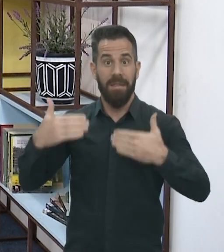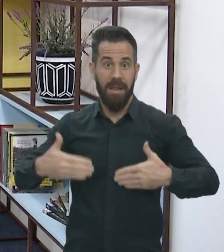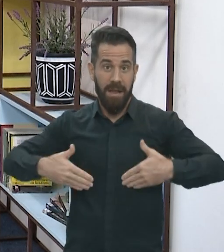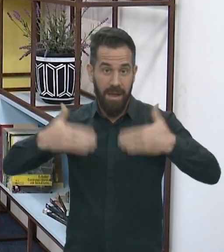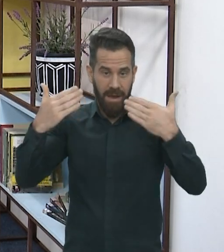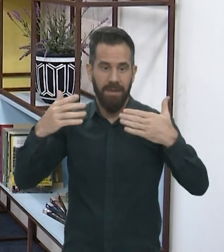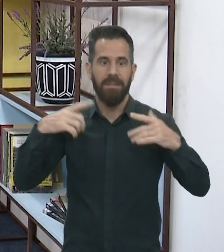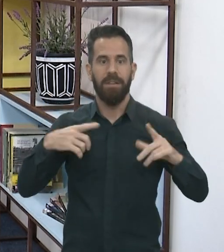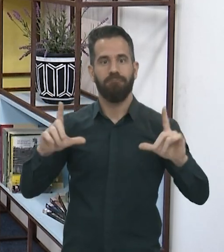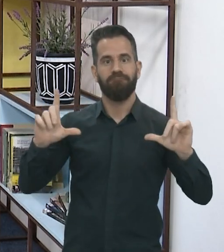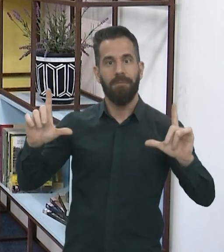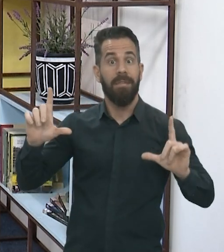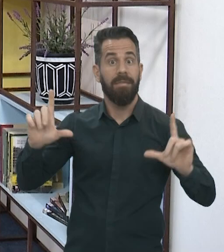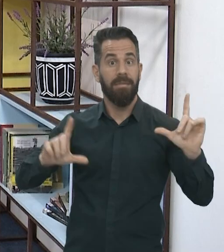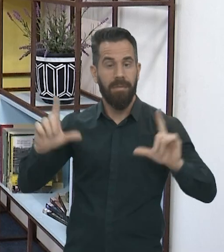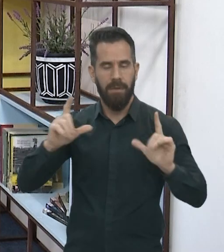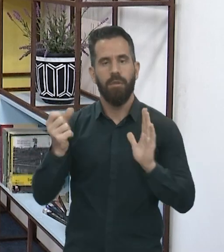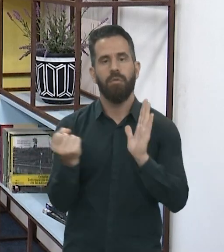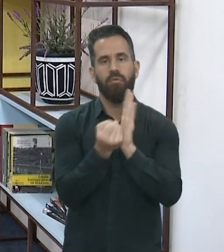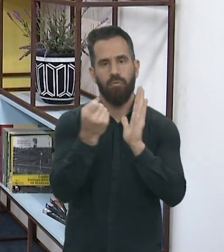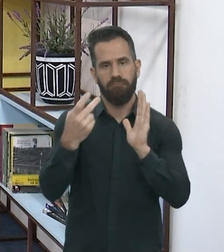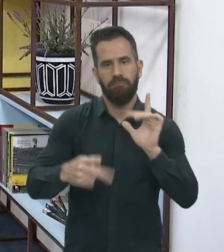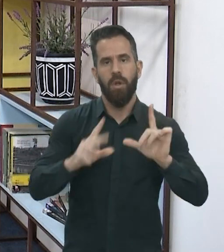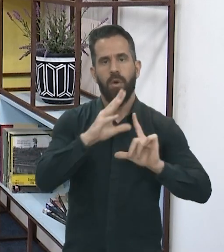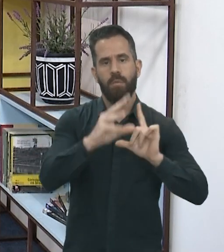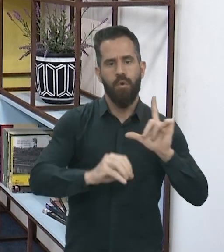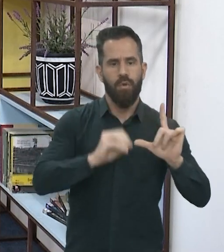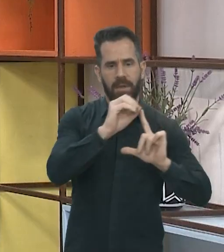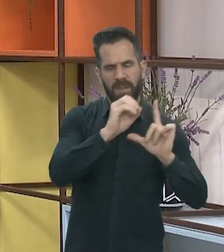com a logomarca do Mundo UFG com fundo laranja.